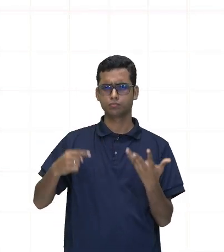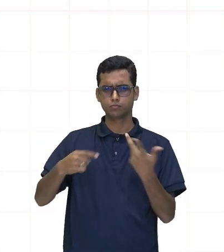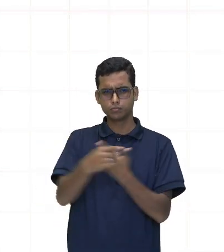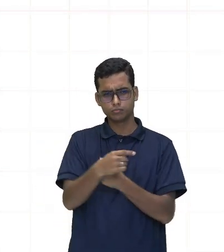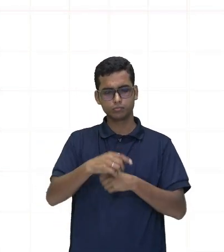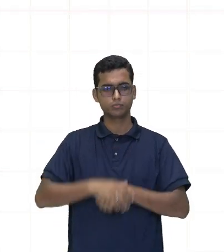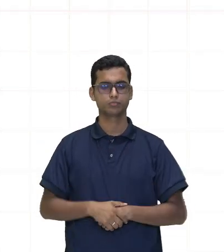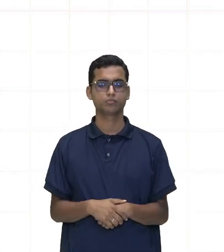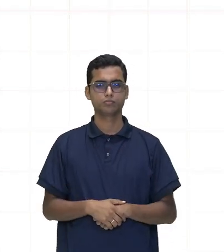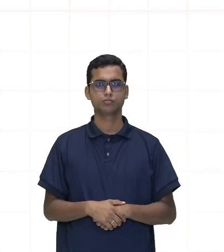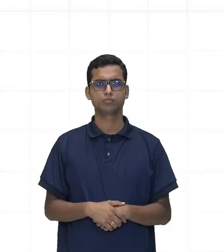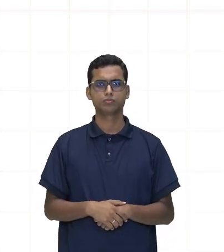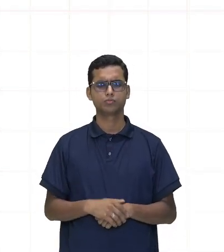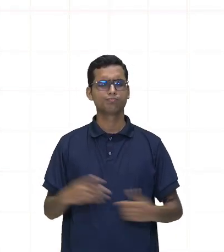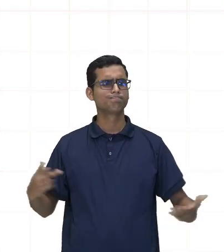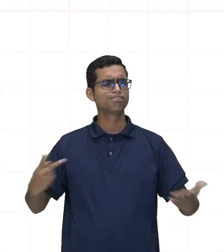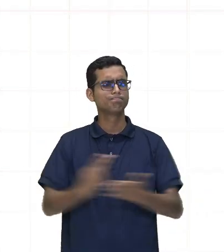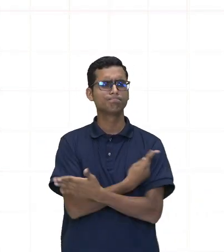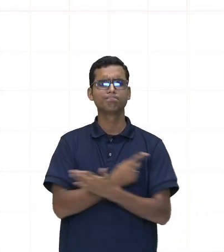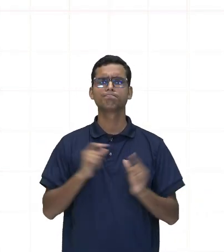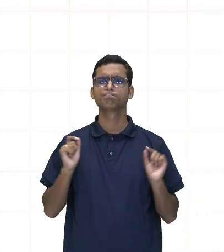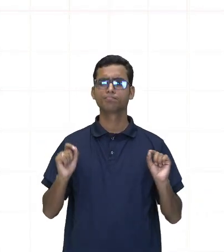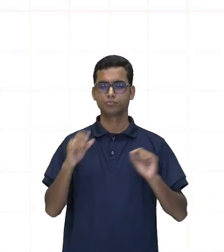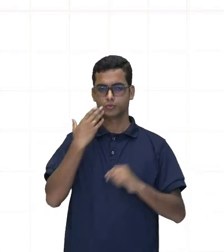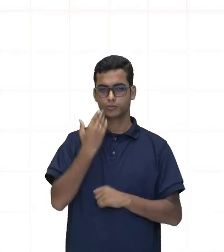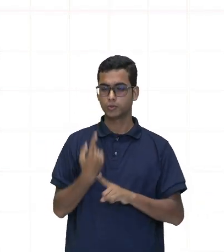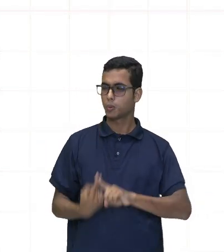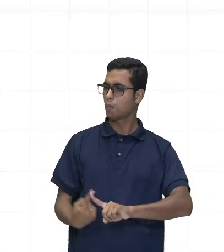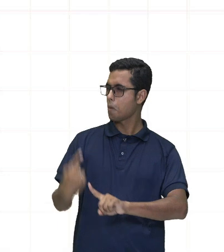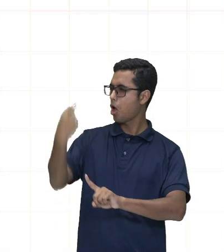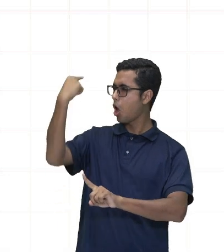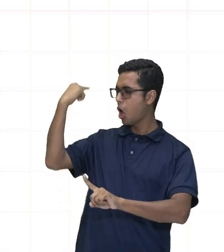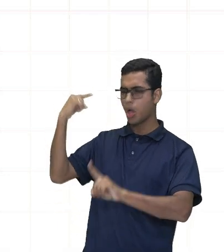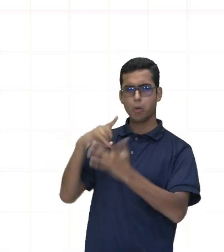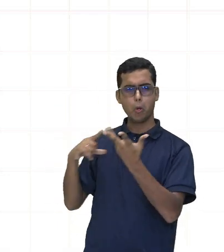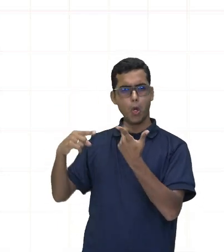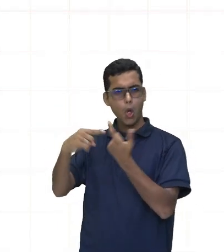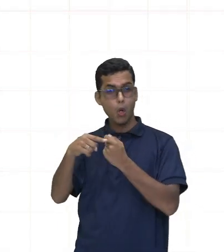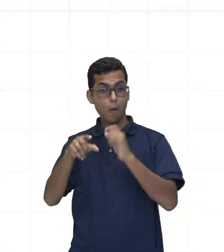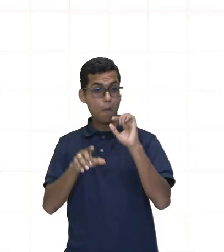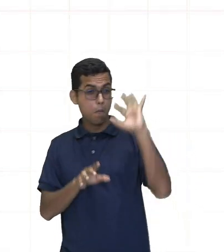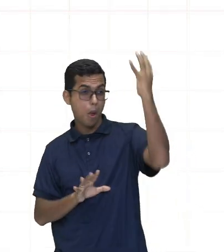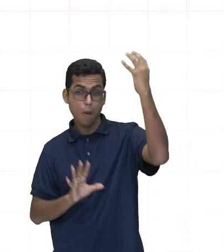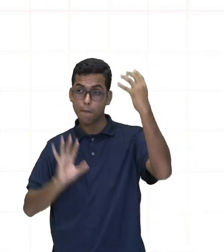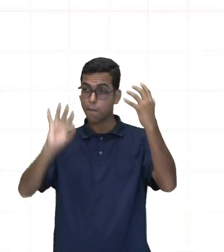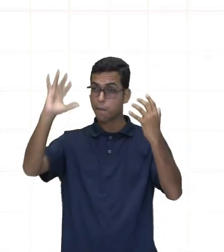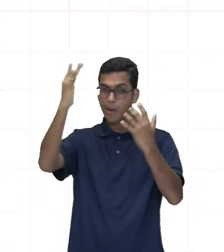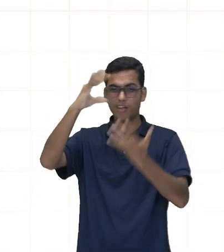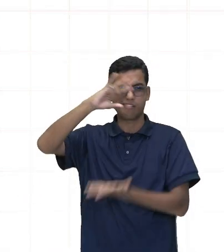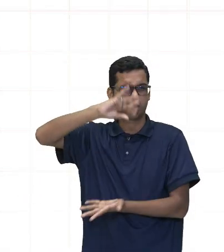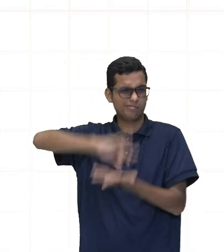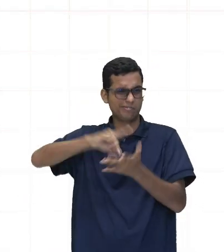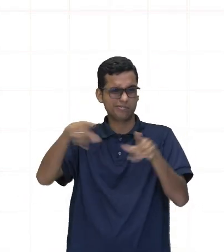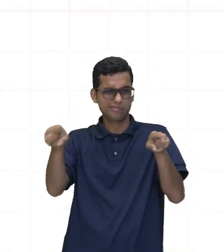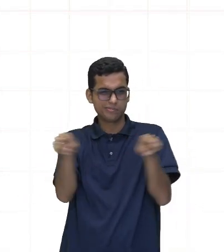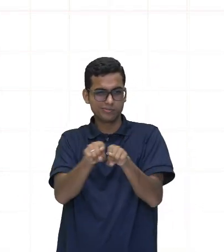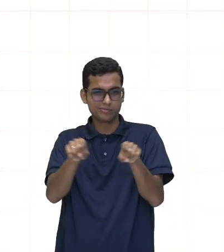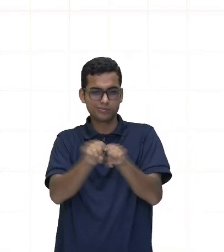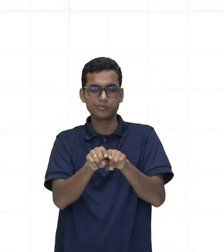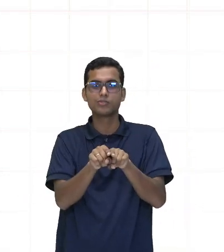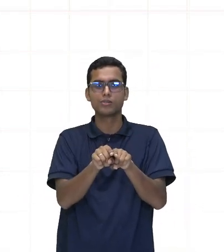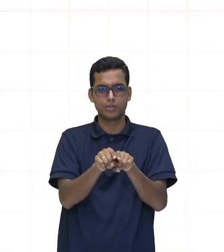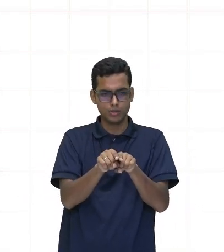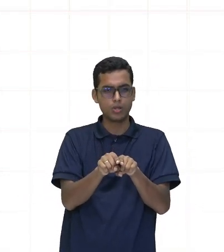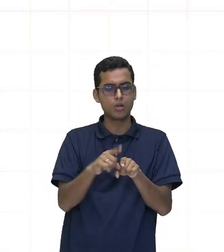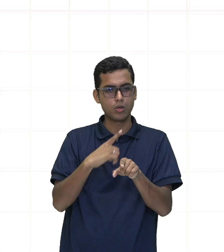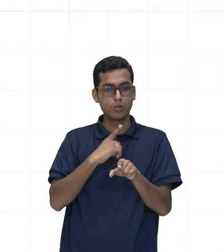é que funcionava isso? Os camponeses, eles vão desenvolver novas técnicas que vão aprimorar a